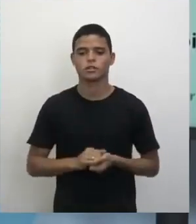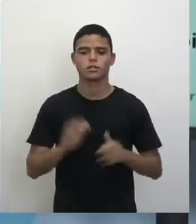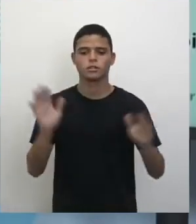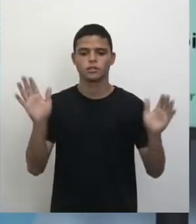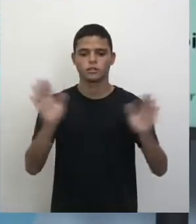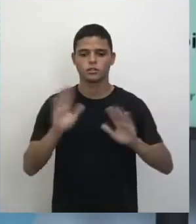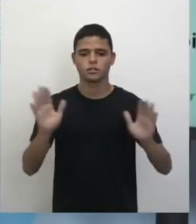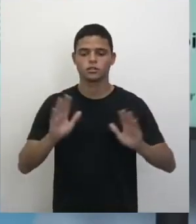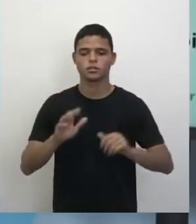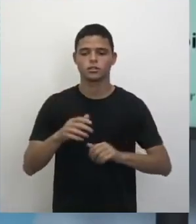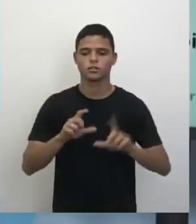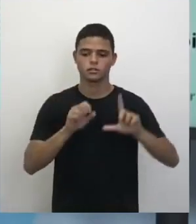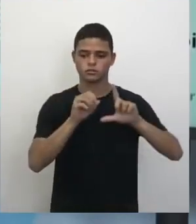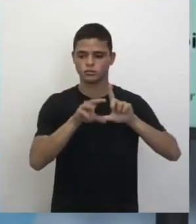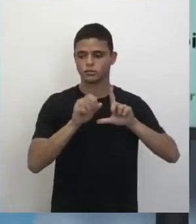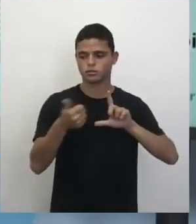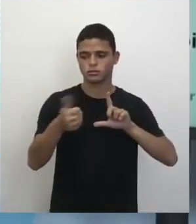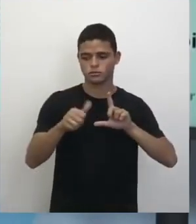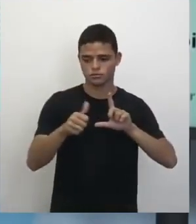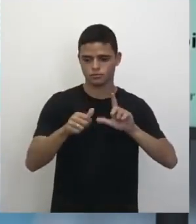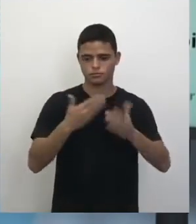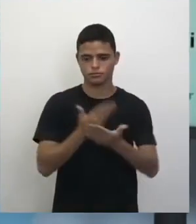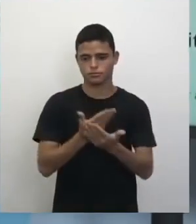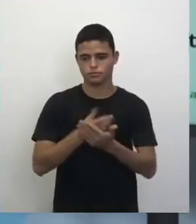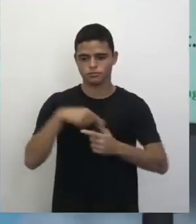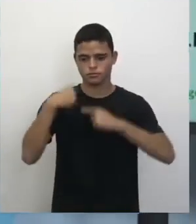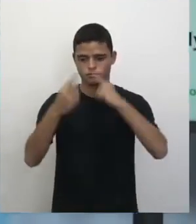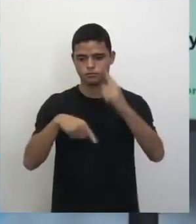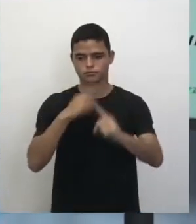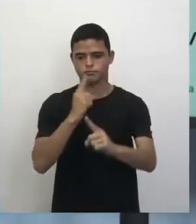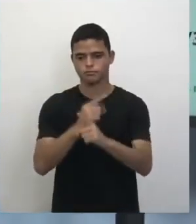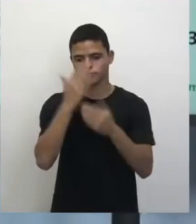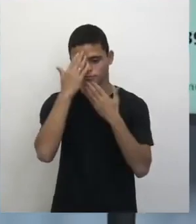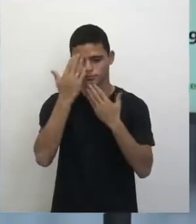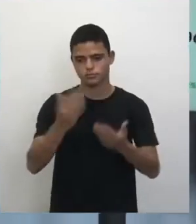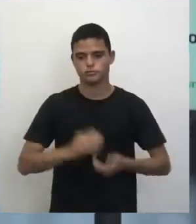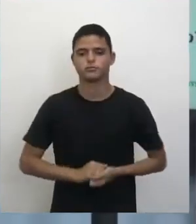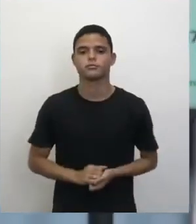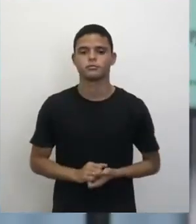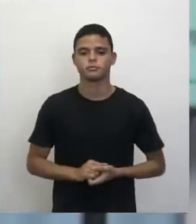na tela e avaliem a nossa aula. Até a próxima. Obrigada a todos mesmo de coração.